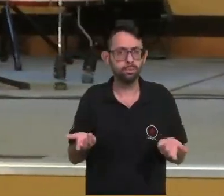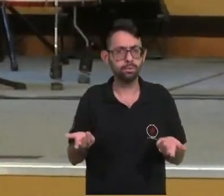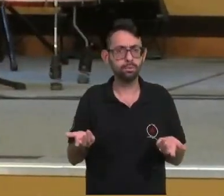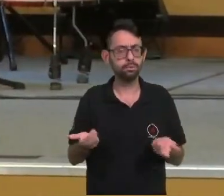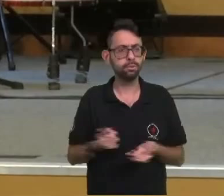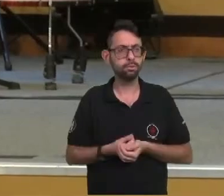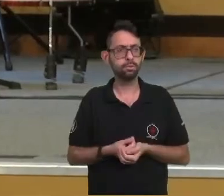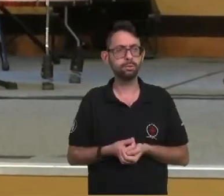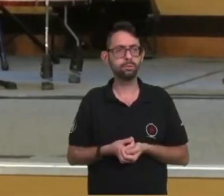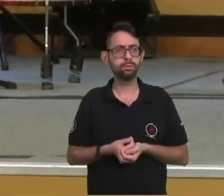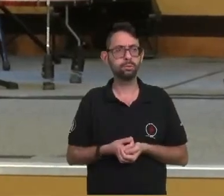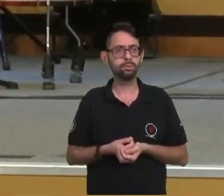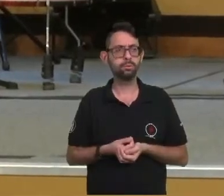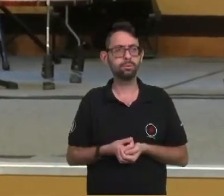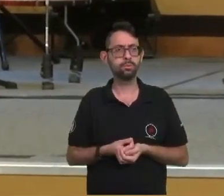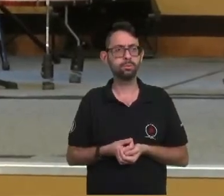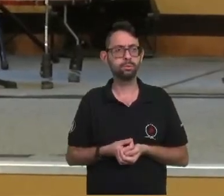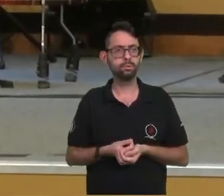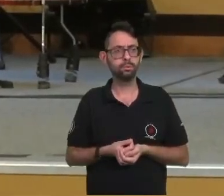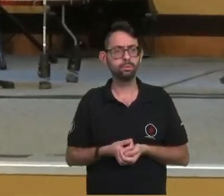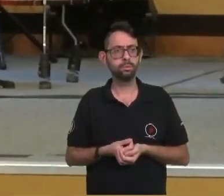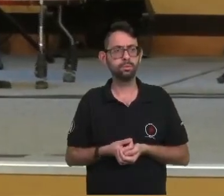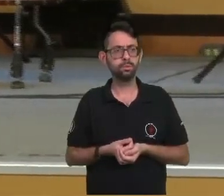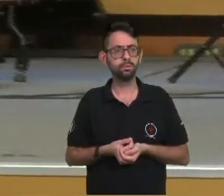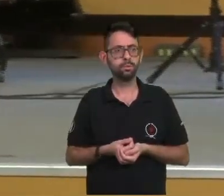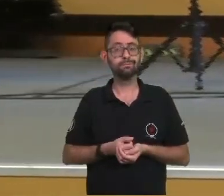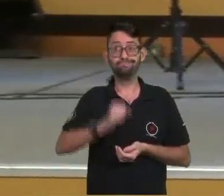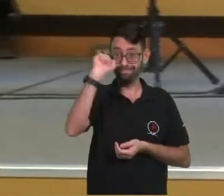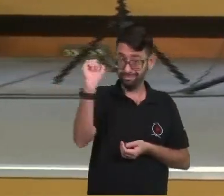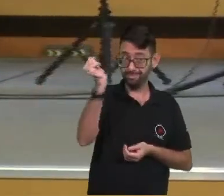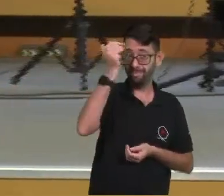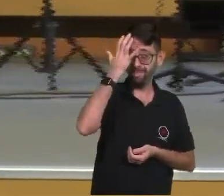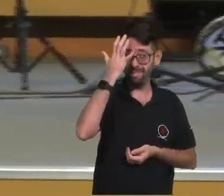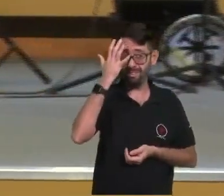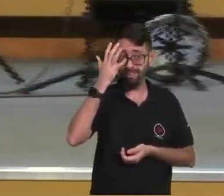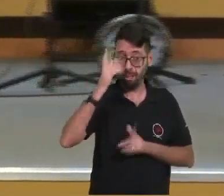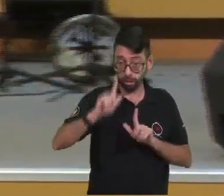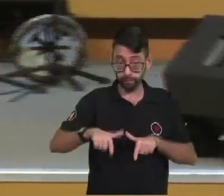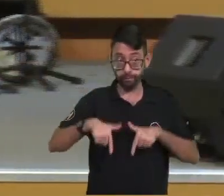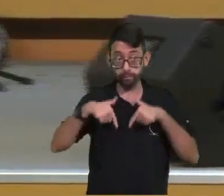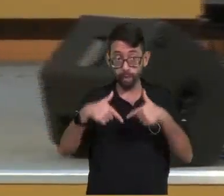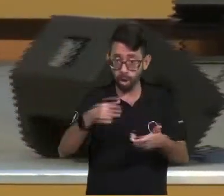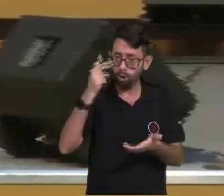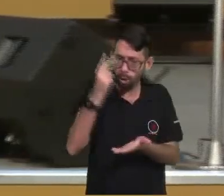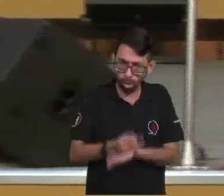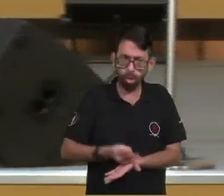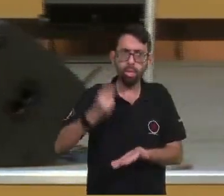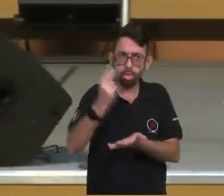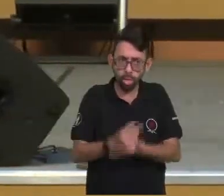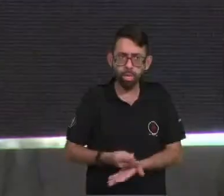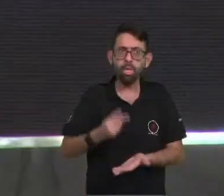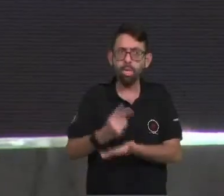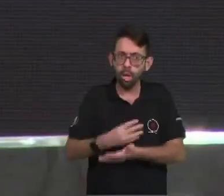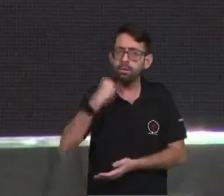uma revelação extraordinária. Enquanto eu continuar fazendo as mesmas coisas, eu vou continuar vivendo as mesmas coisas.